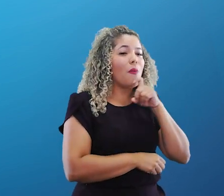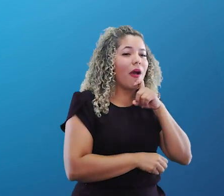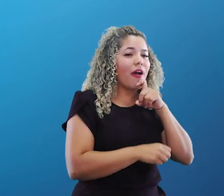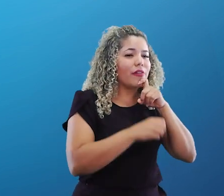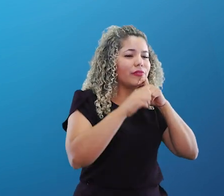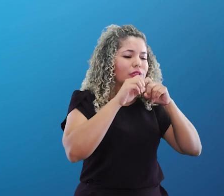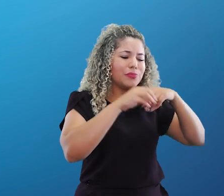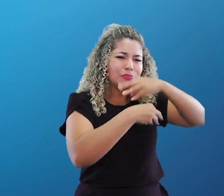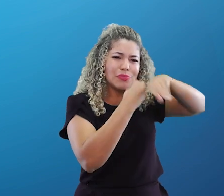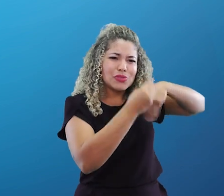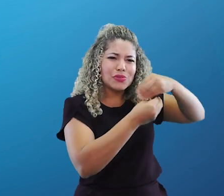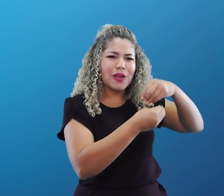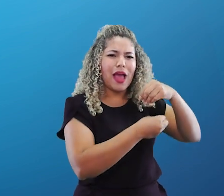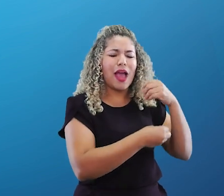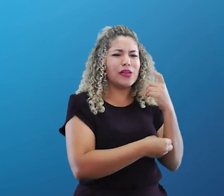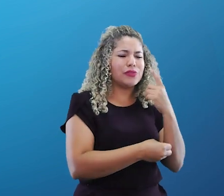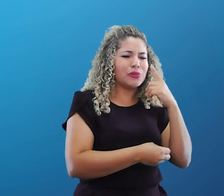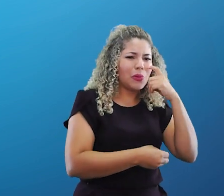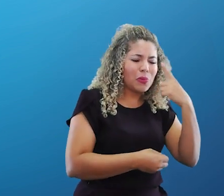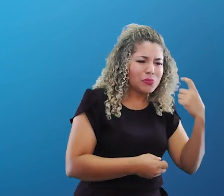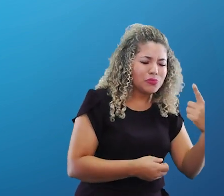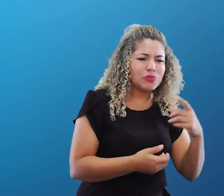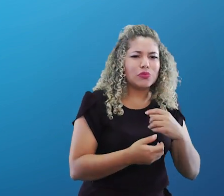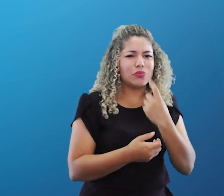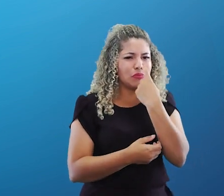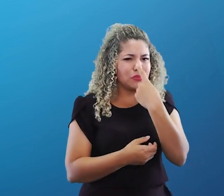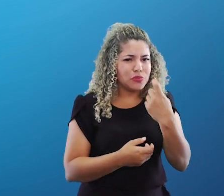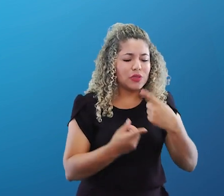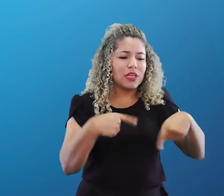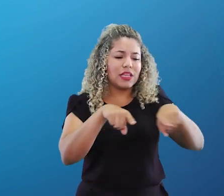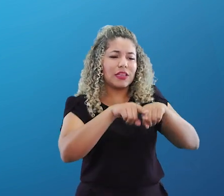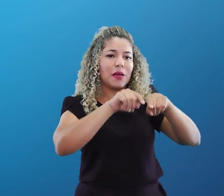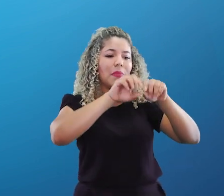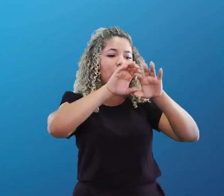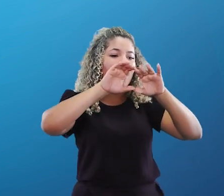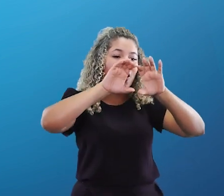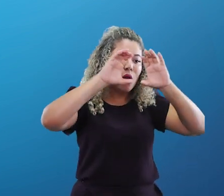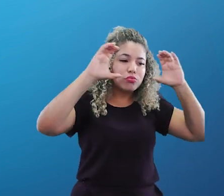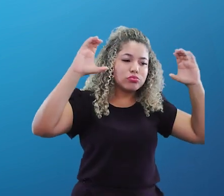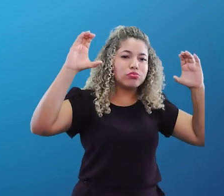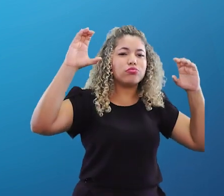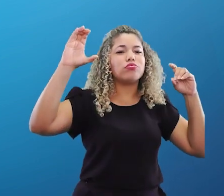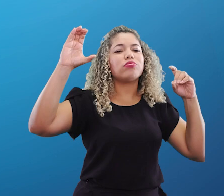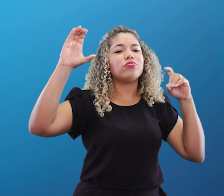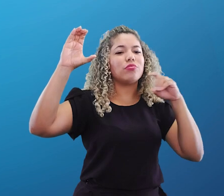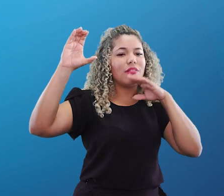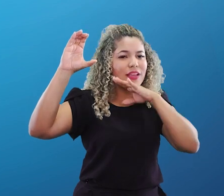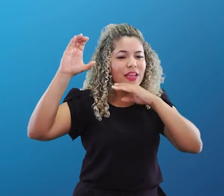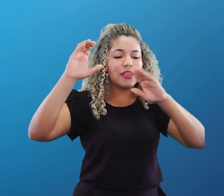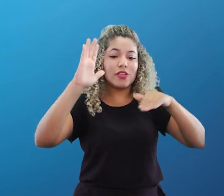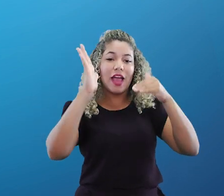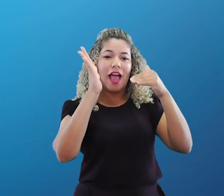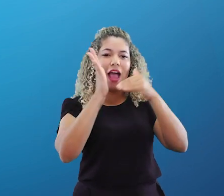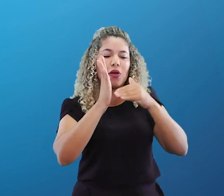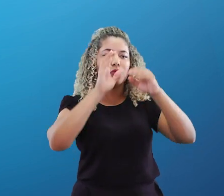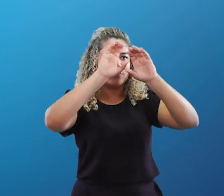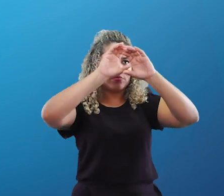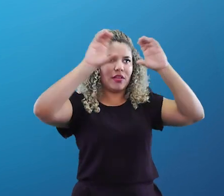seus poluentes, ar quente em uma camada intermediária e só depois a última camada de ar frio.